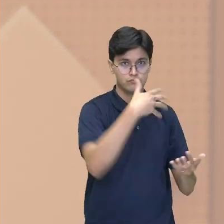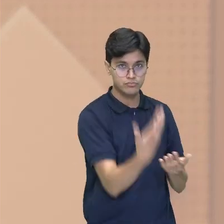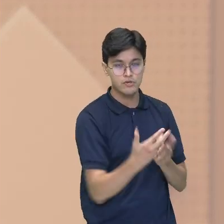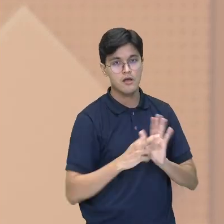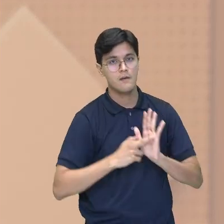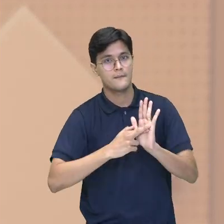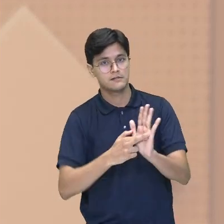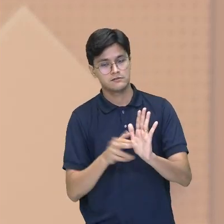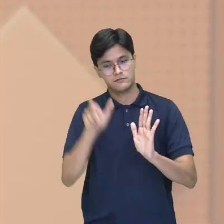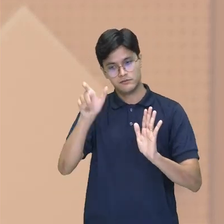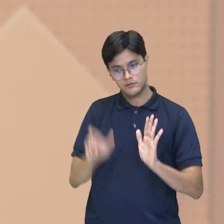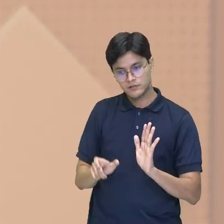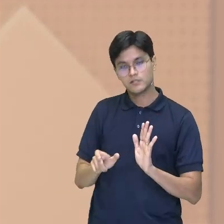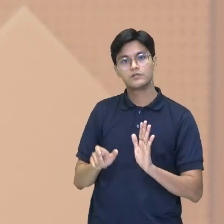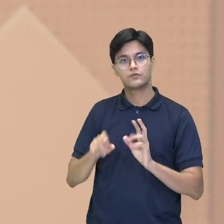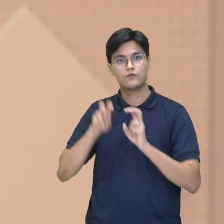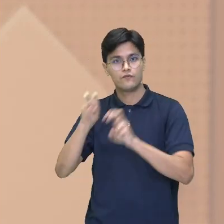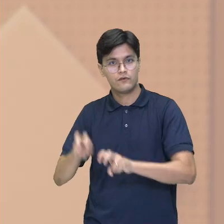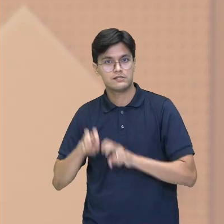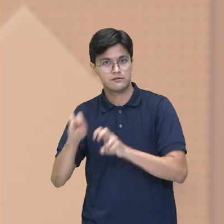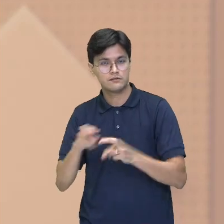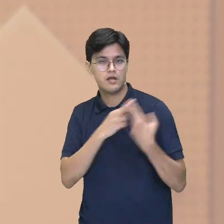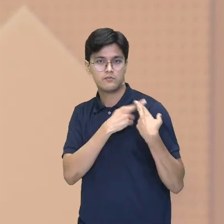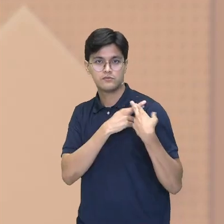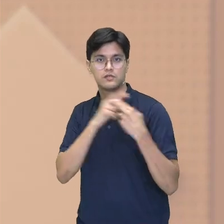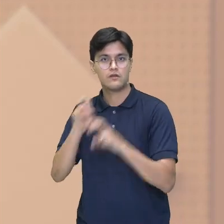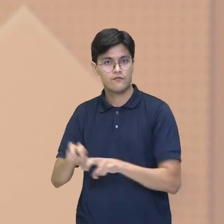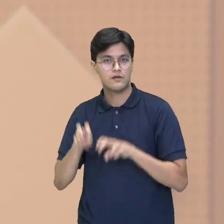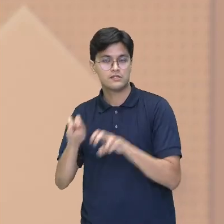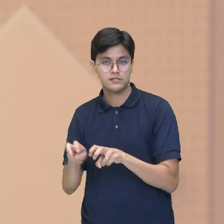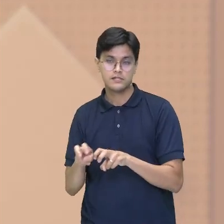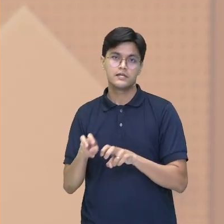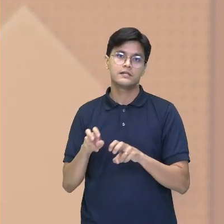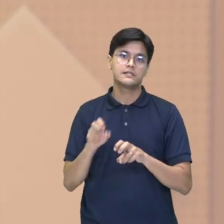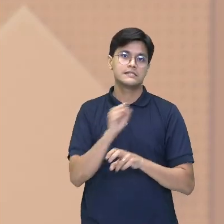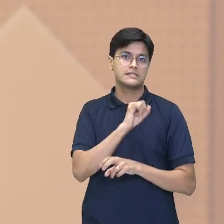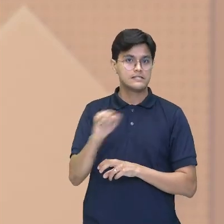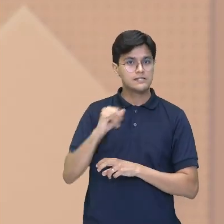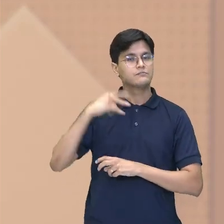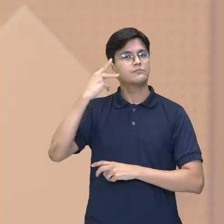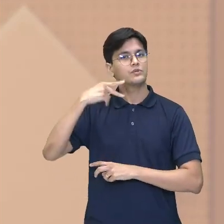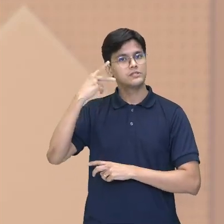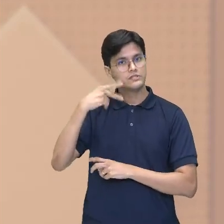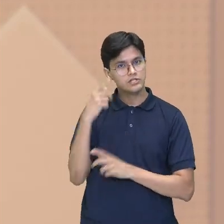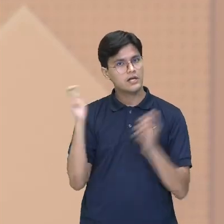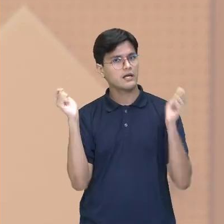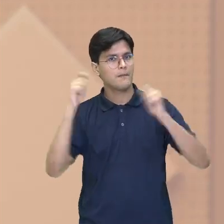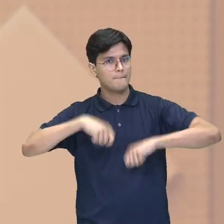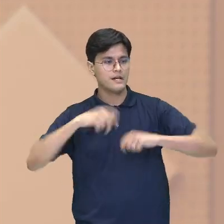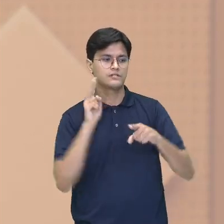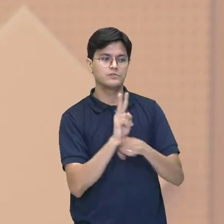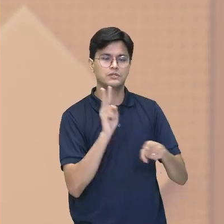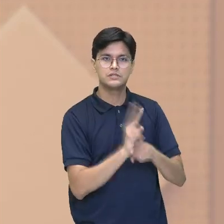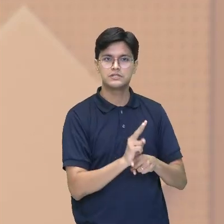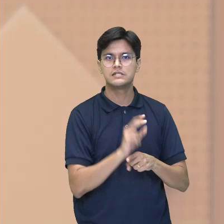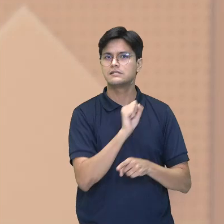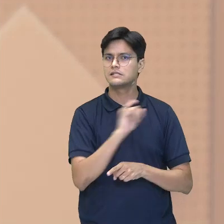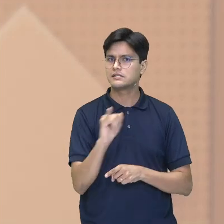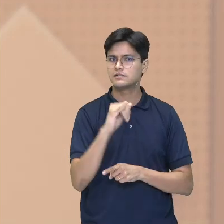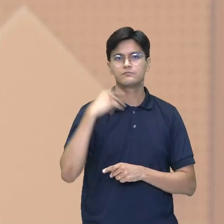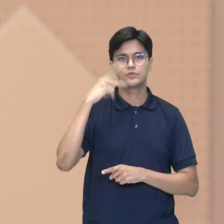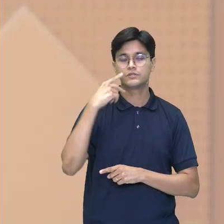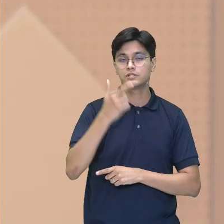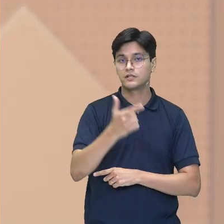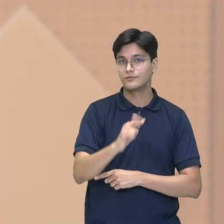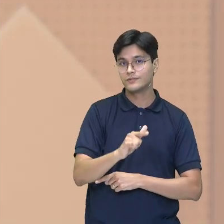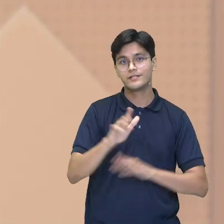exemplo. E como não tem uma política específica e eficaz que proteja essas terras, elas